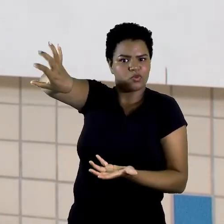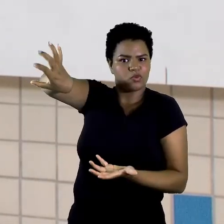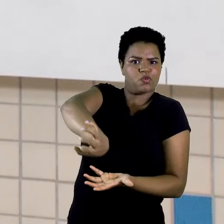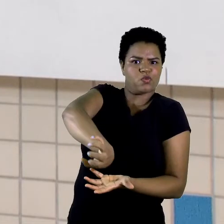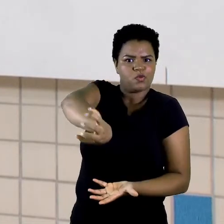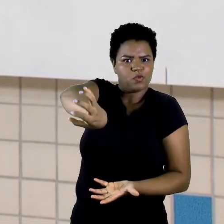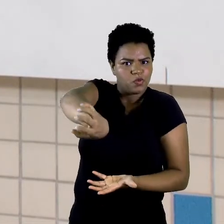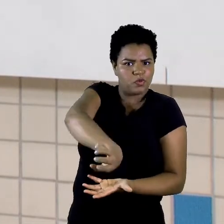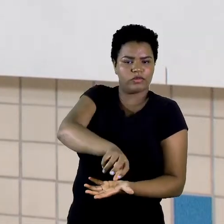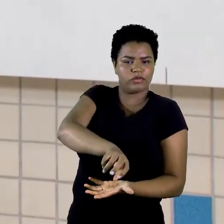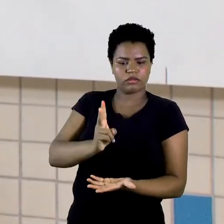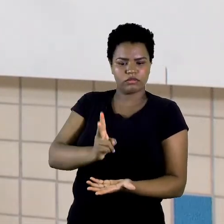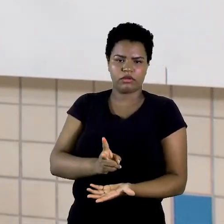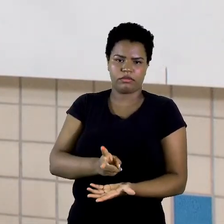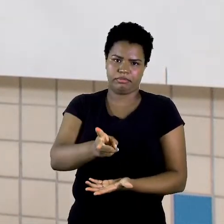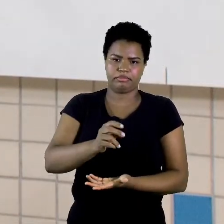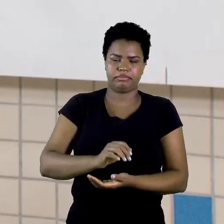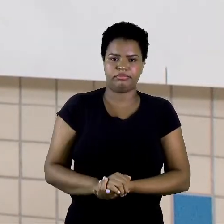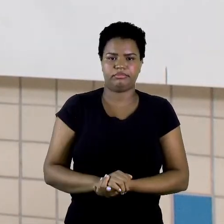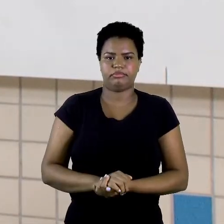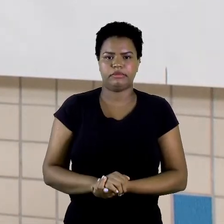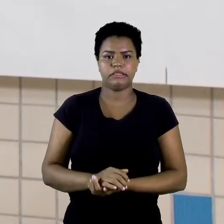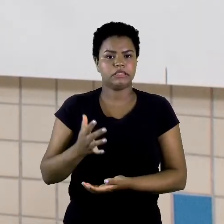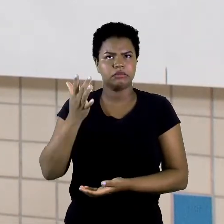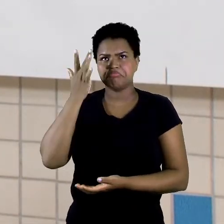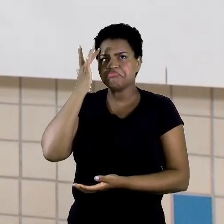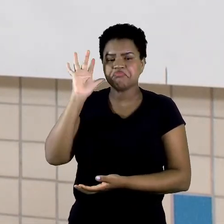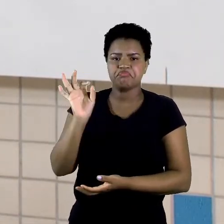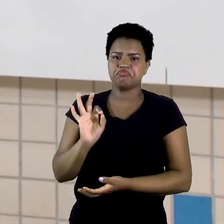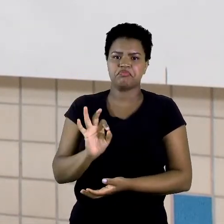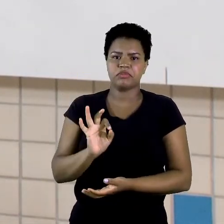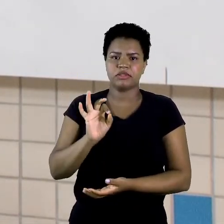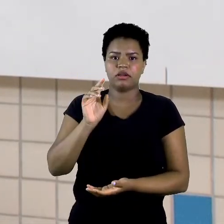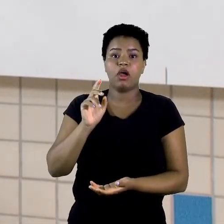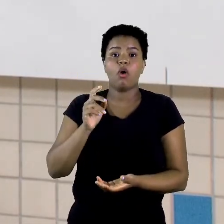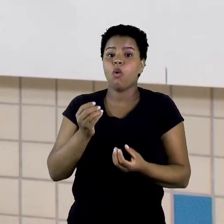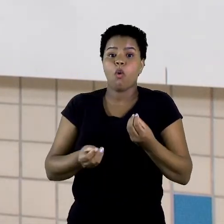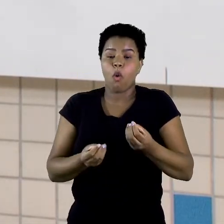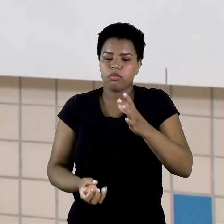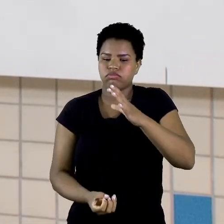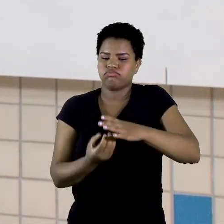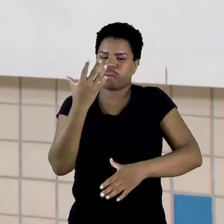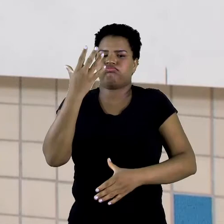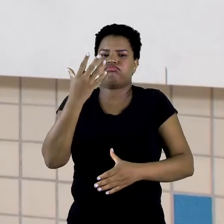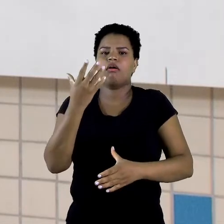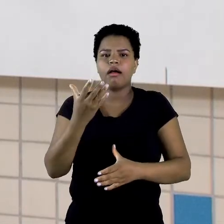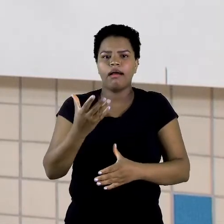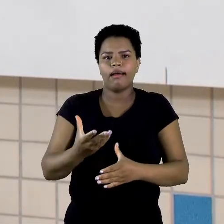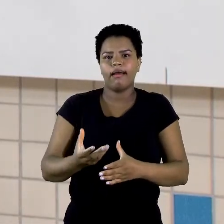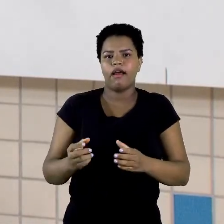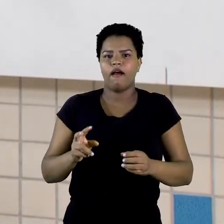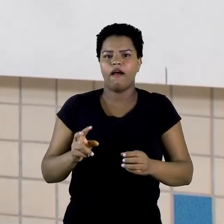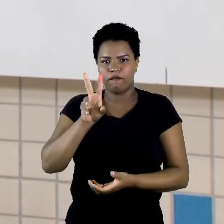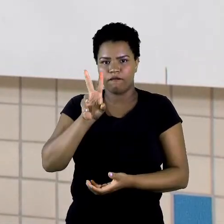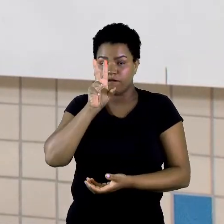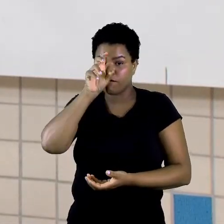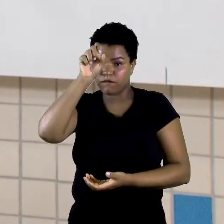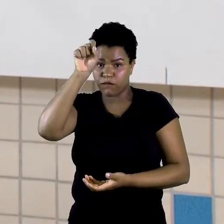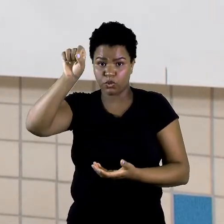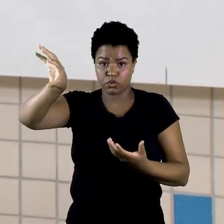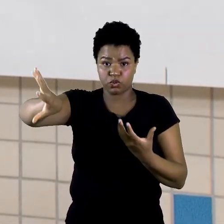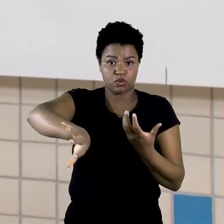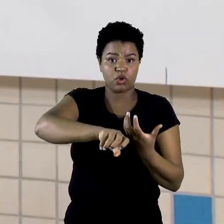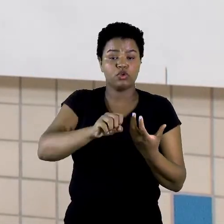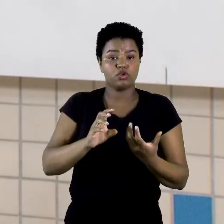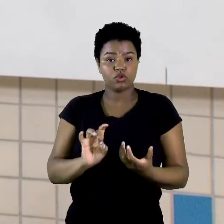baixo. Ninguém sabe de fato a origem da força gravitacional. Somente entendemos o seu funcionamento